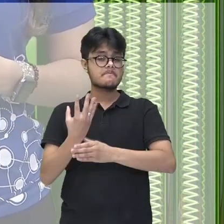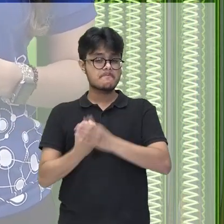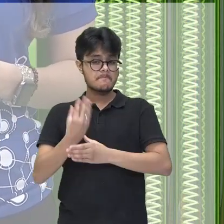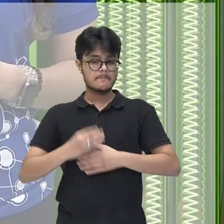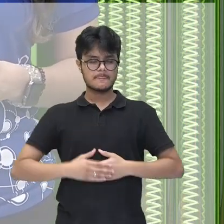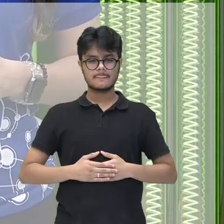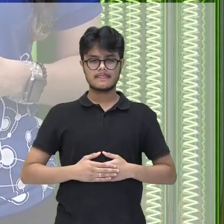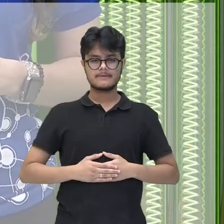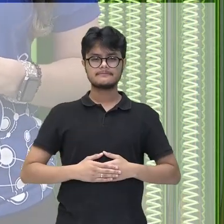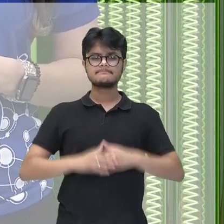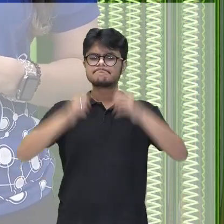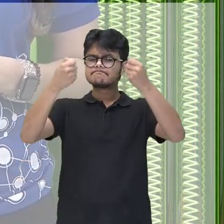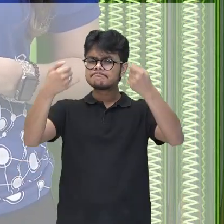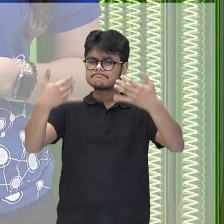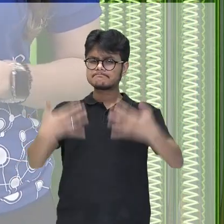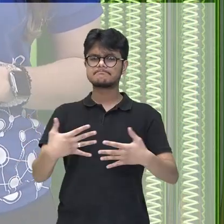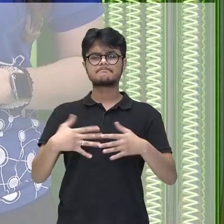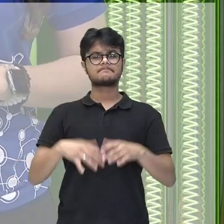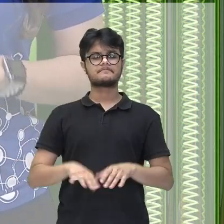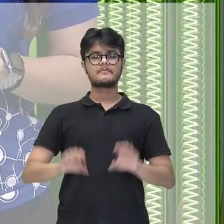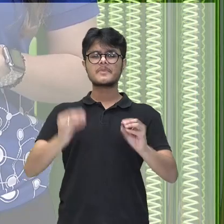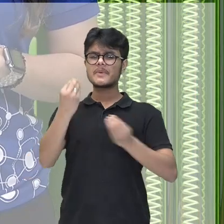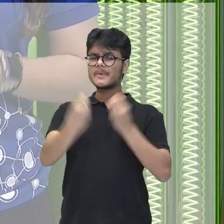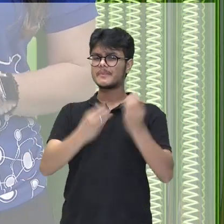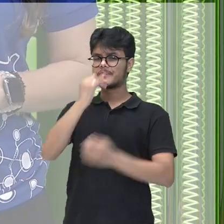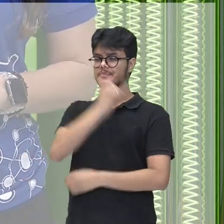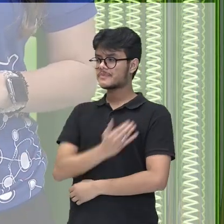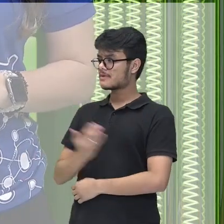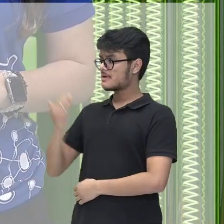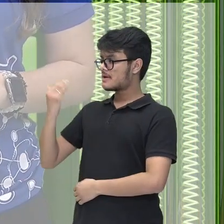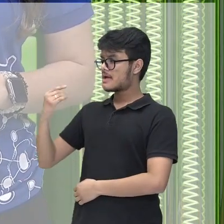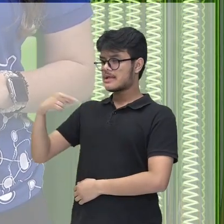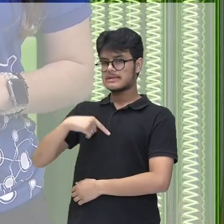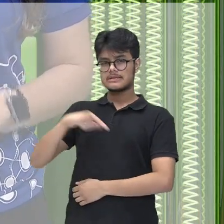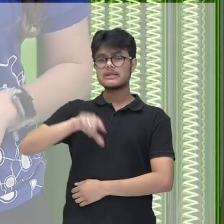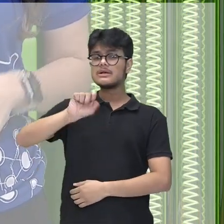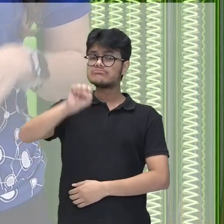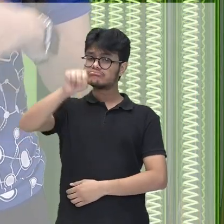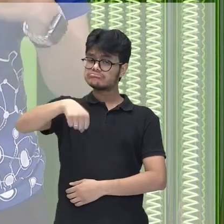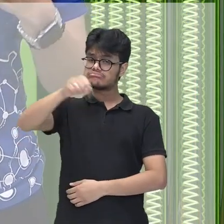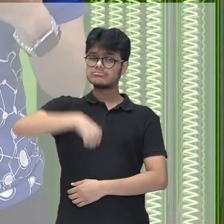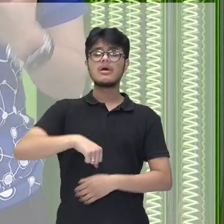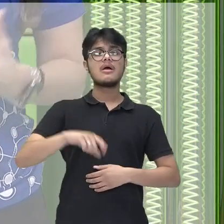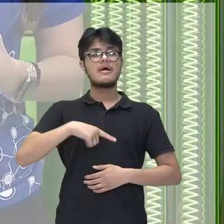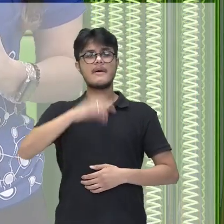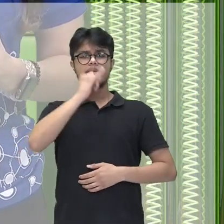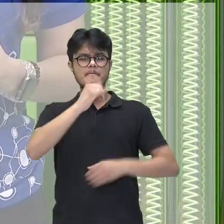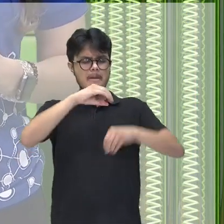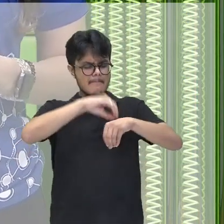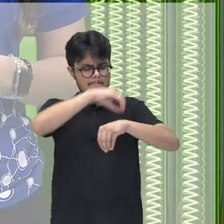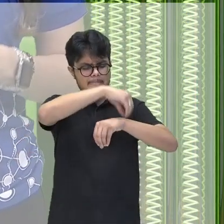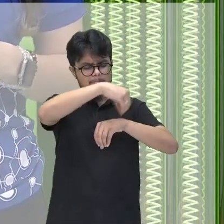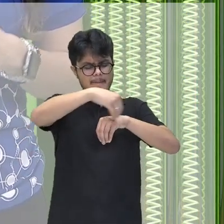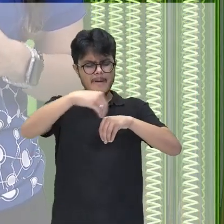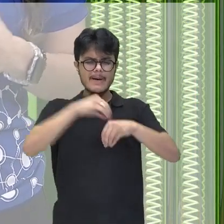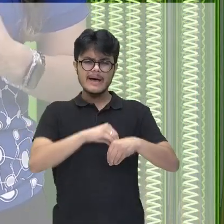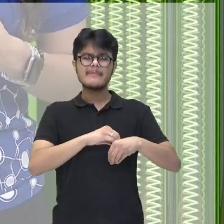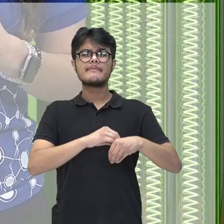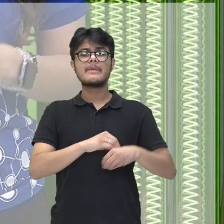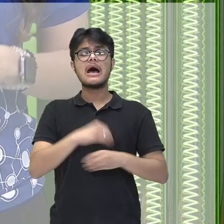pode ser resumido da seguinte maneira. Temos o acúmulo da matéria orgânica, muitos vegetais,